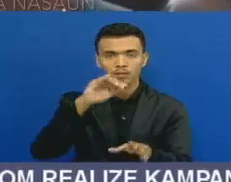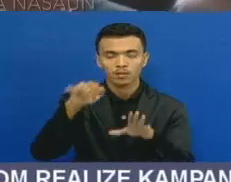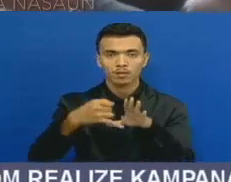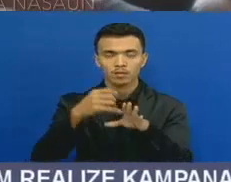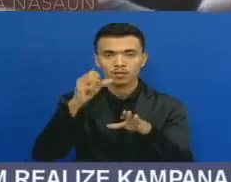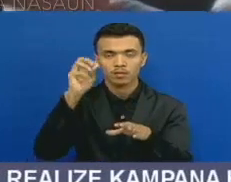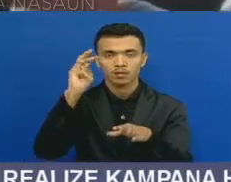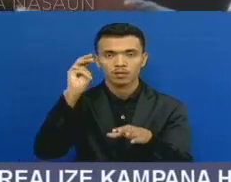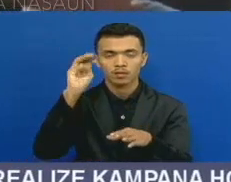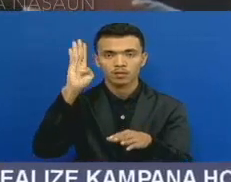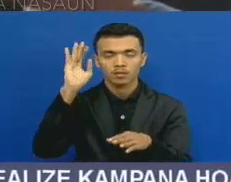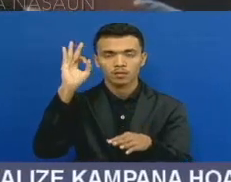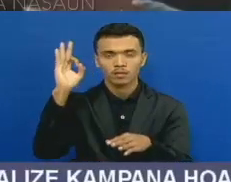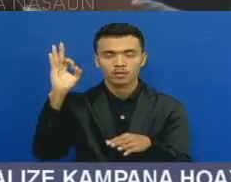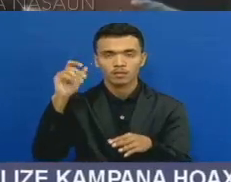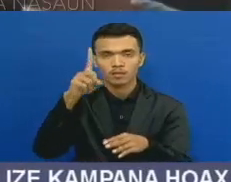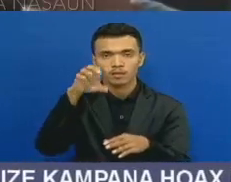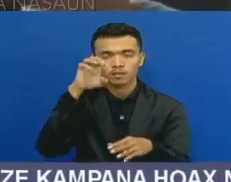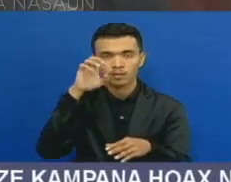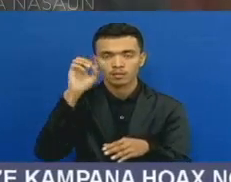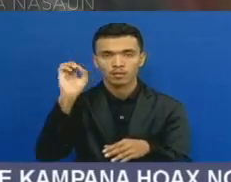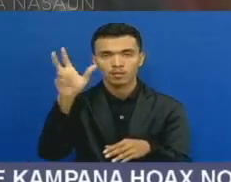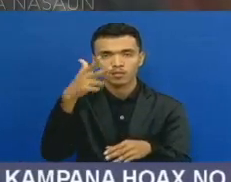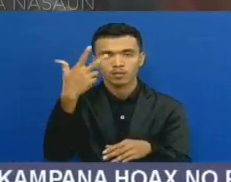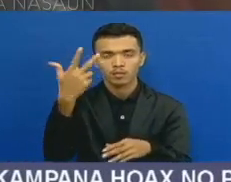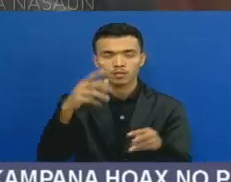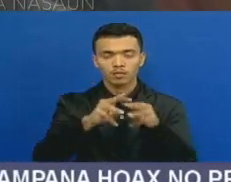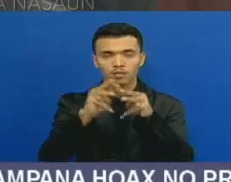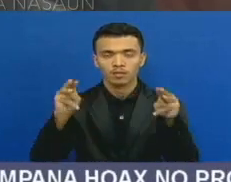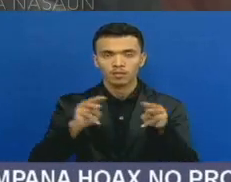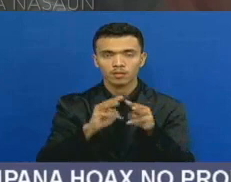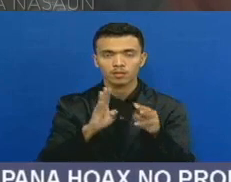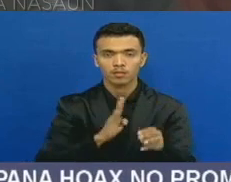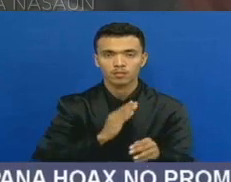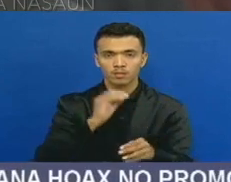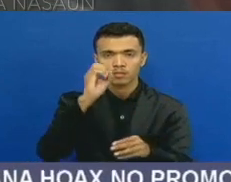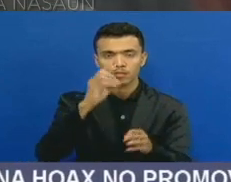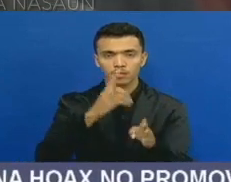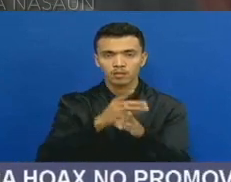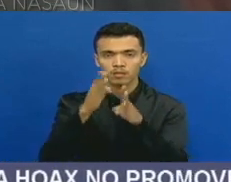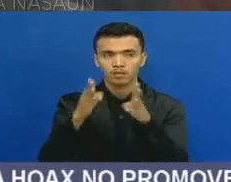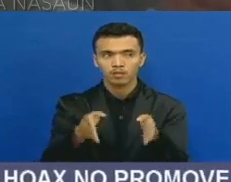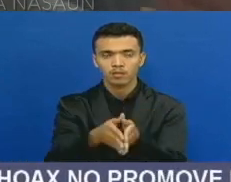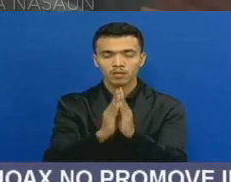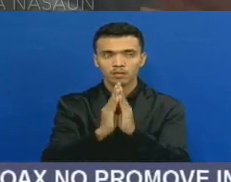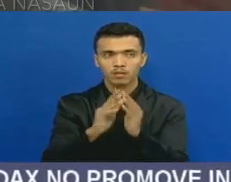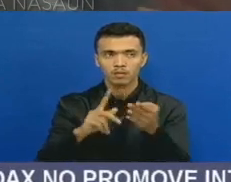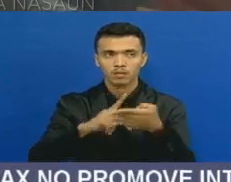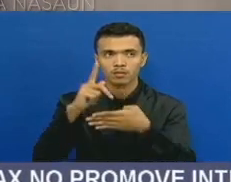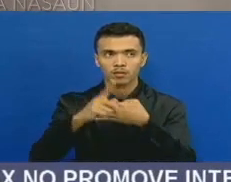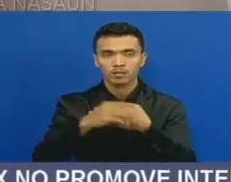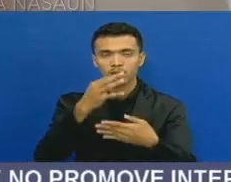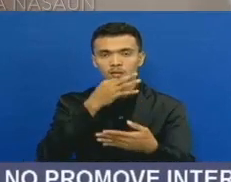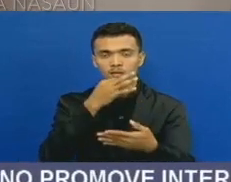Ensino Básico Filial Ato Sira San Recintolo e o município Bobonaro. Diretor de Russo, a equipa gestão programa merenda